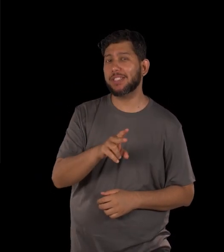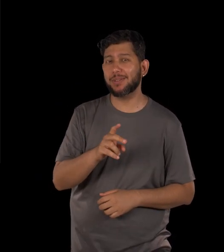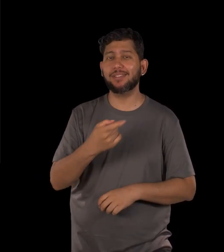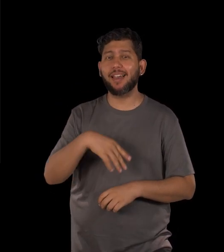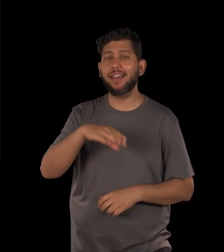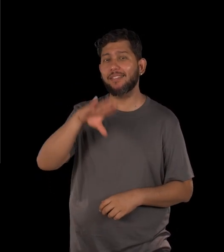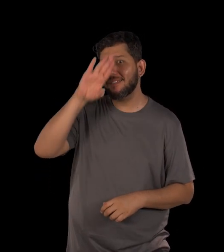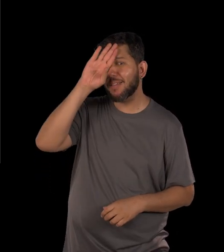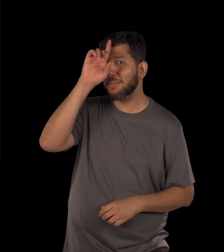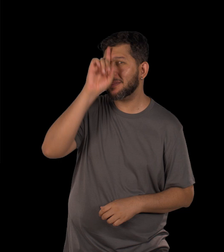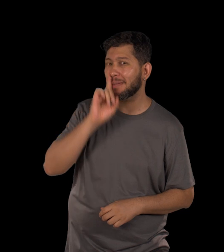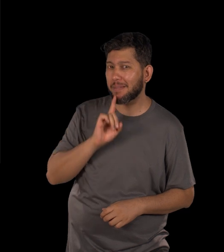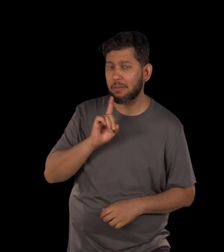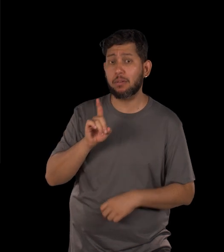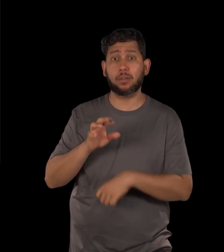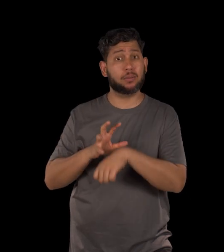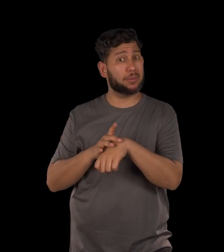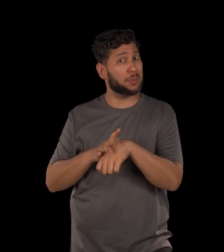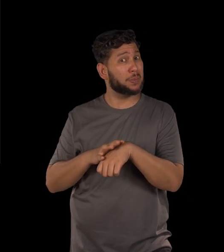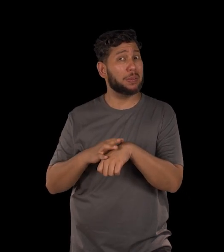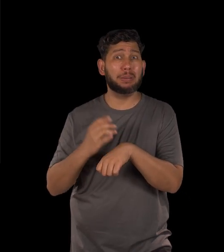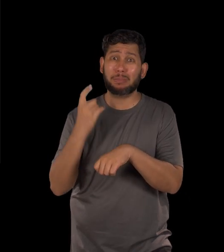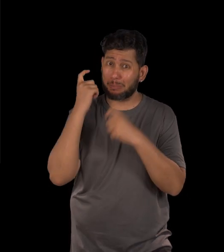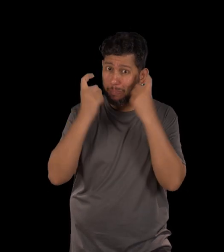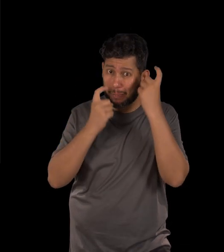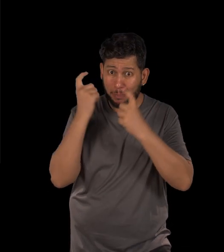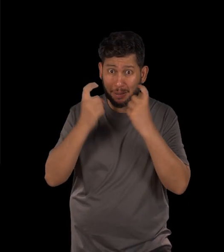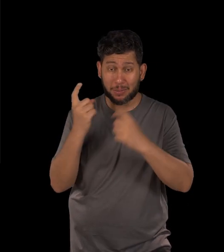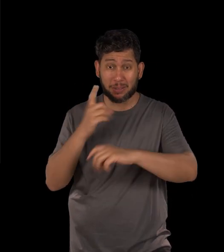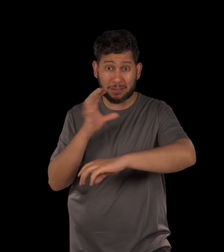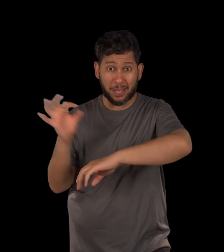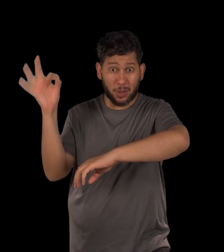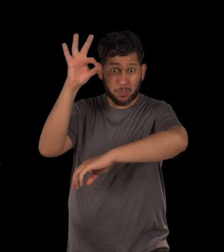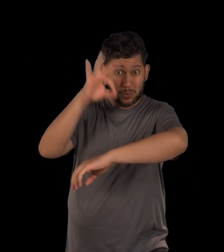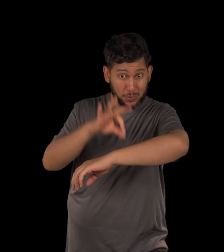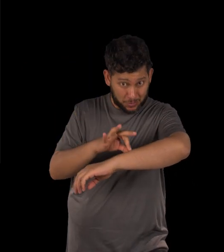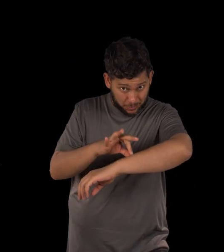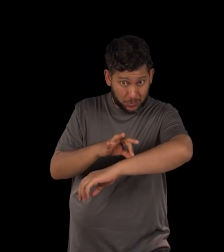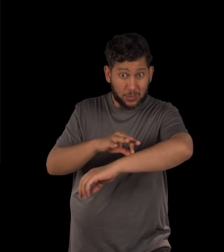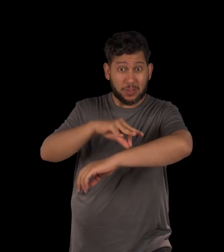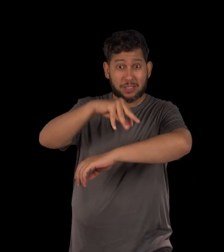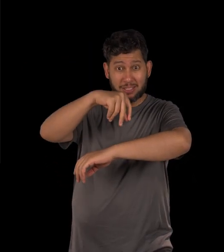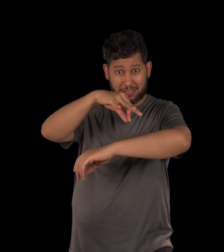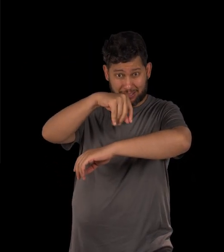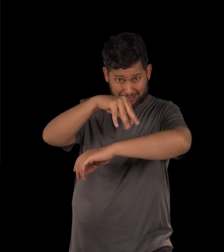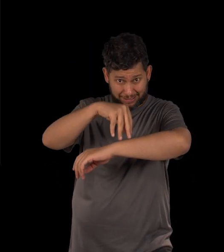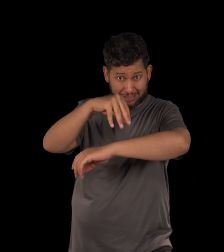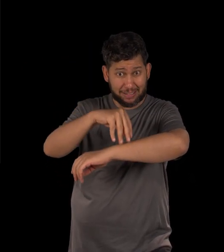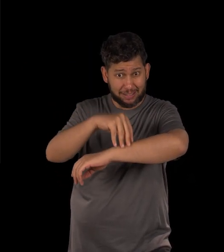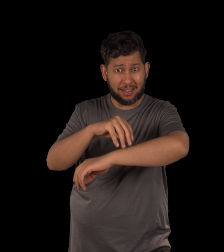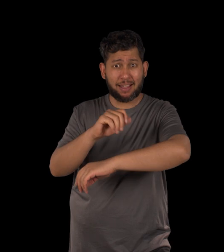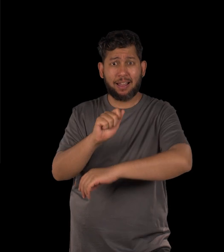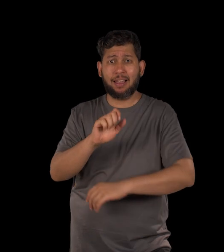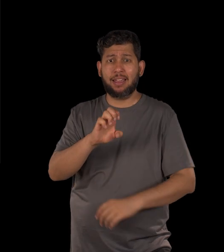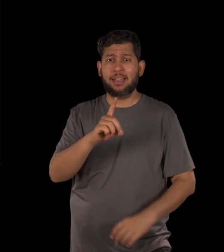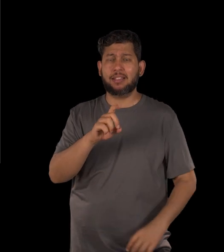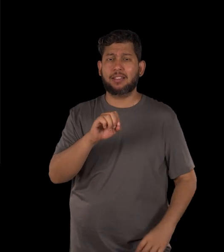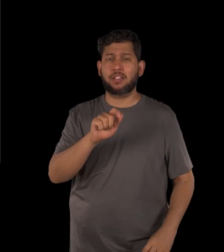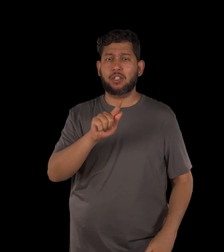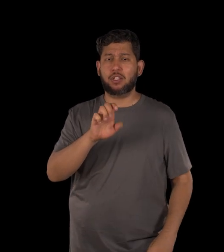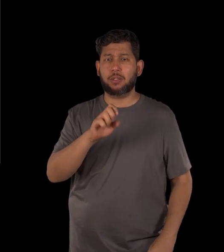uma doença muito preocupante. É transmitida pelo mosquito Aedes aegypti, que também é o transmissor da